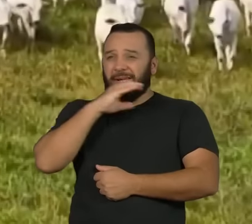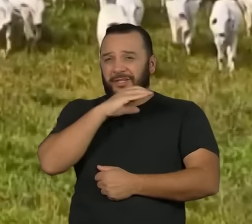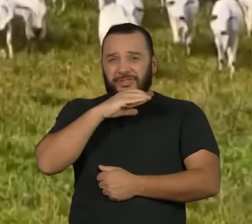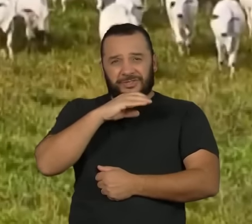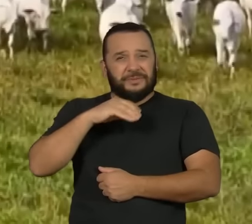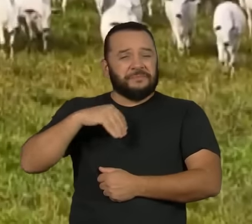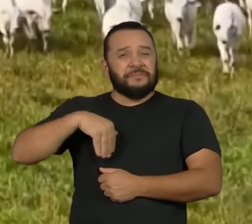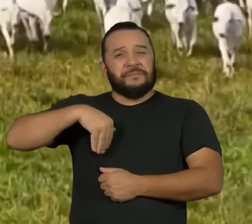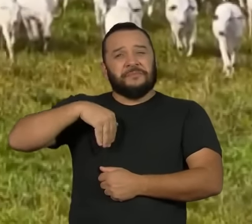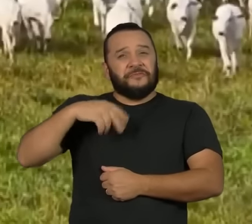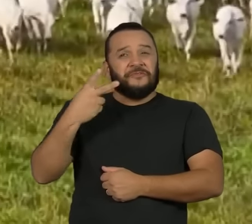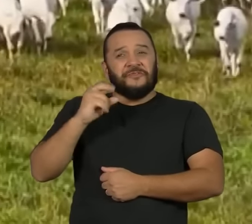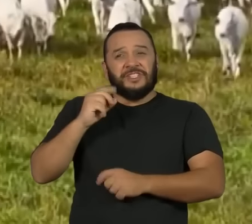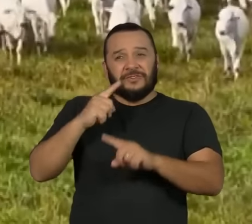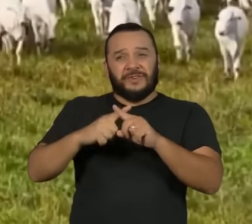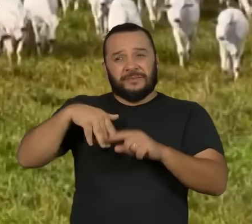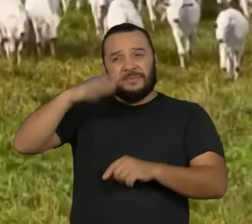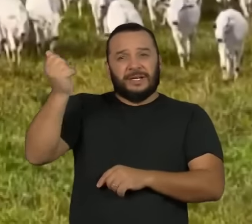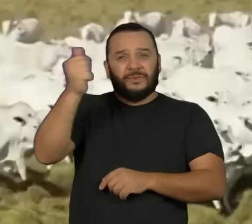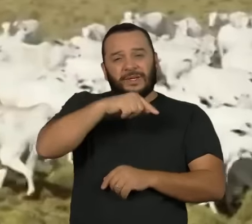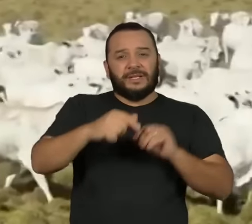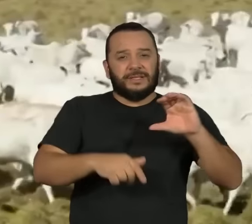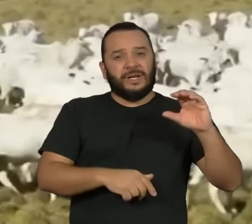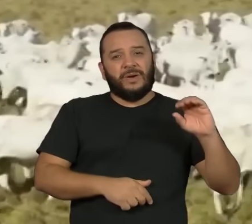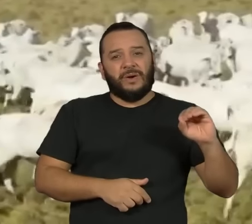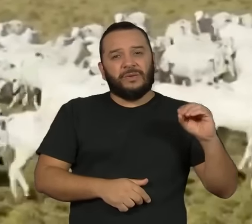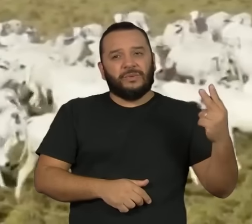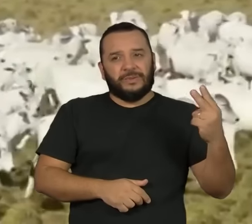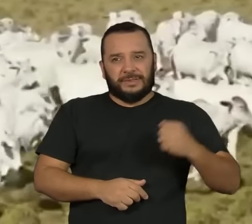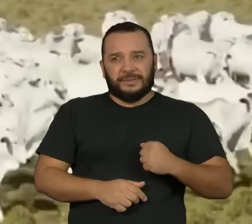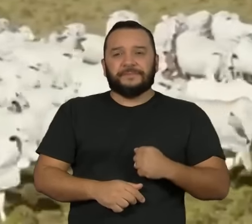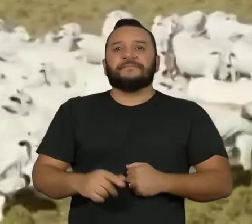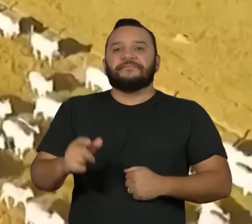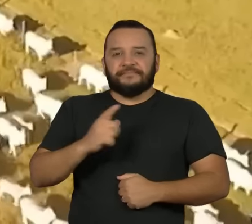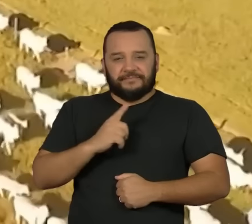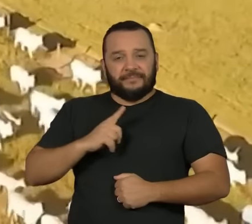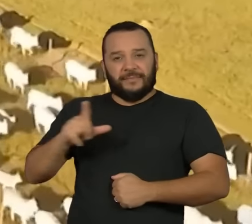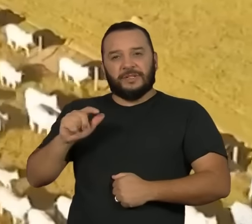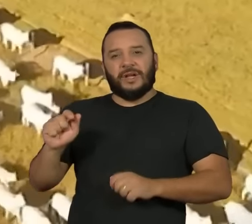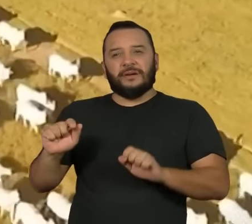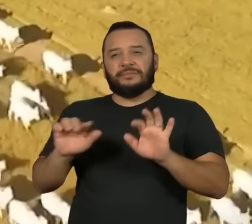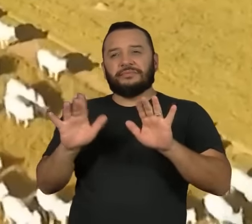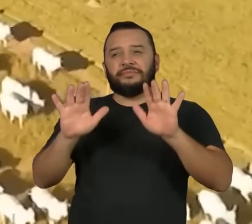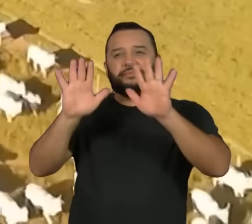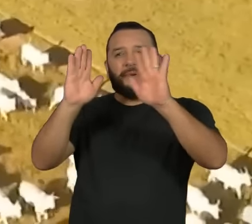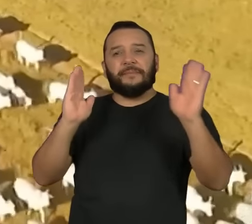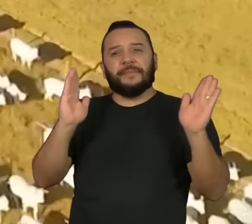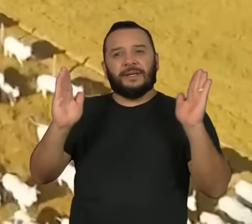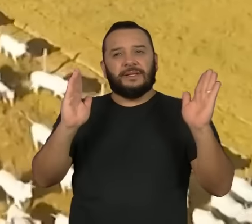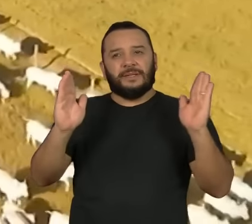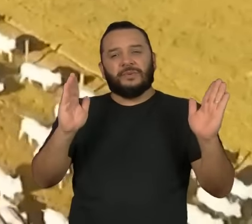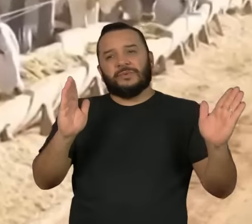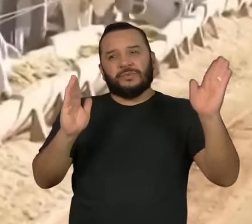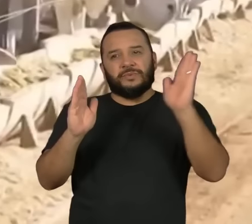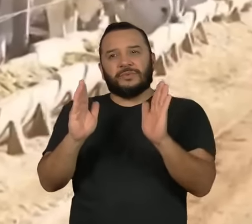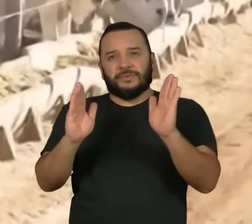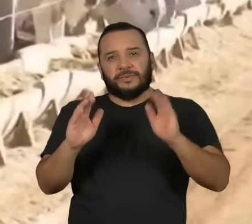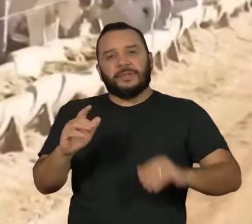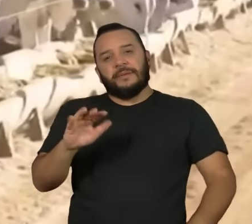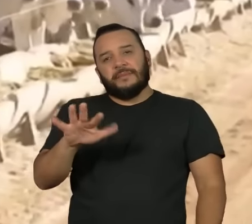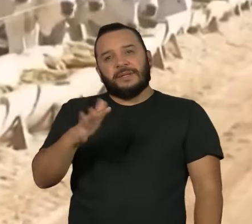Porém, em contrapartida, ele é um poluente, que nós chamamos de um poluente de vida curta. Então ele fica, mais ou menos em